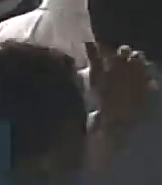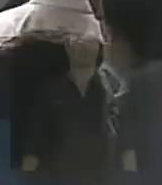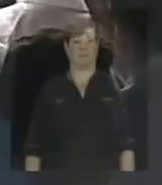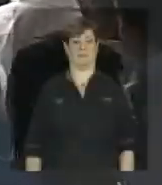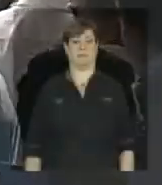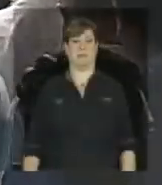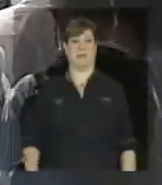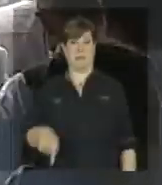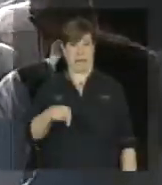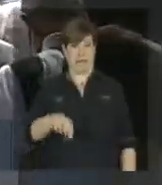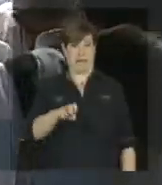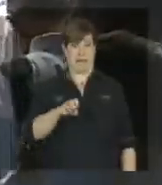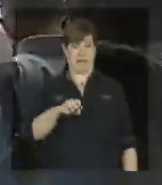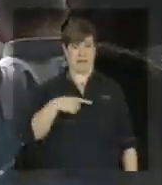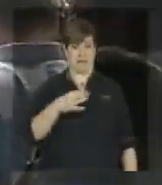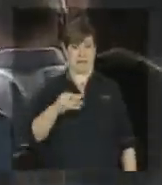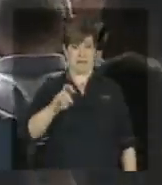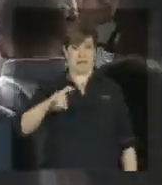Esse trecho 5,